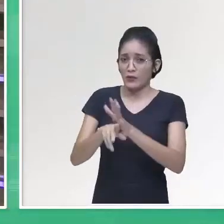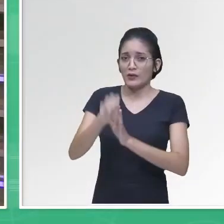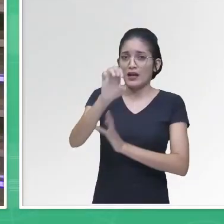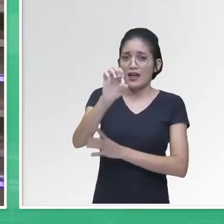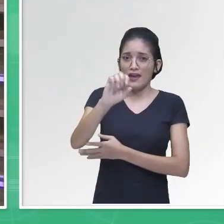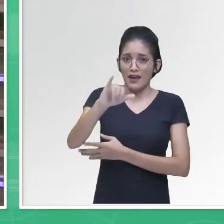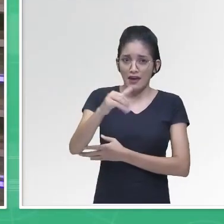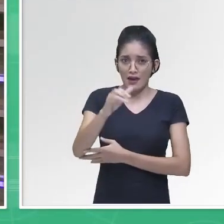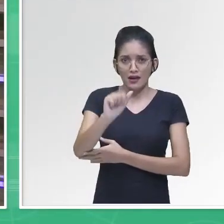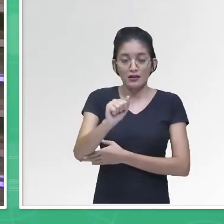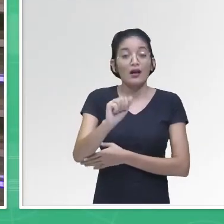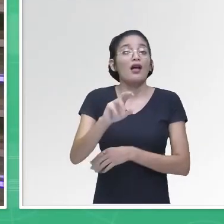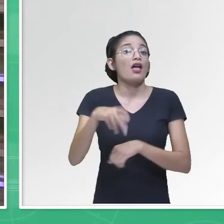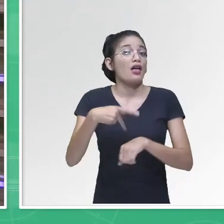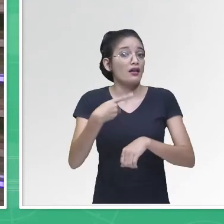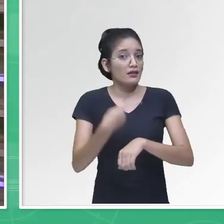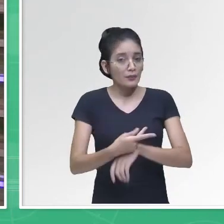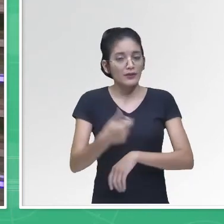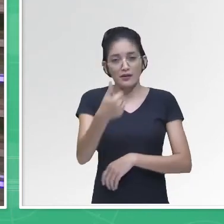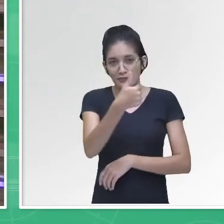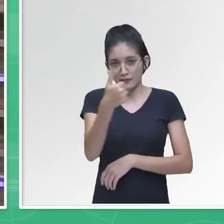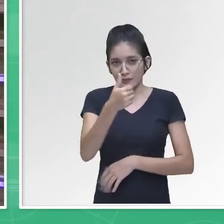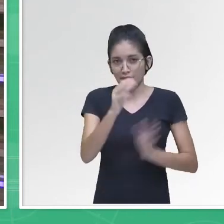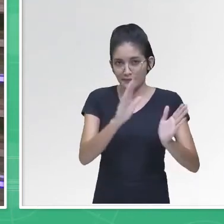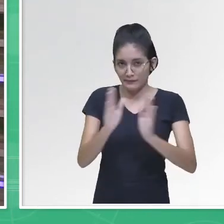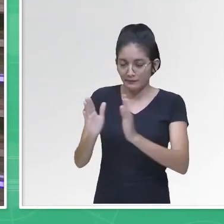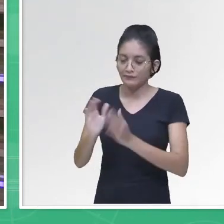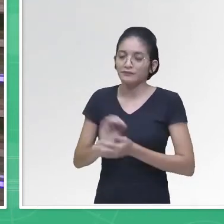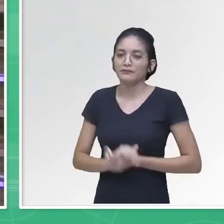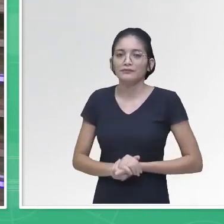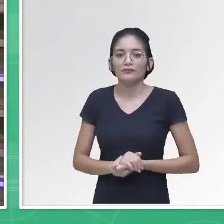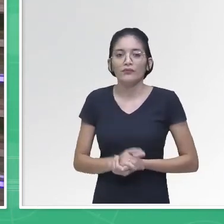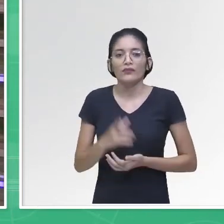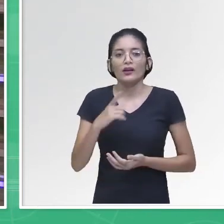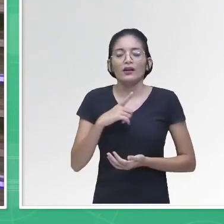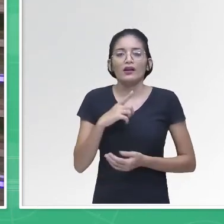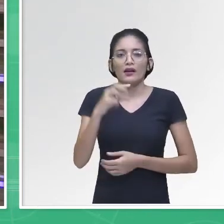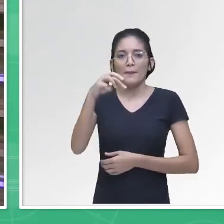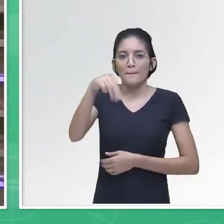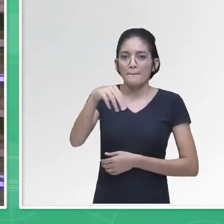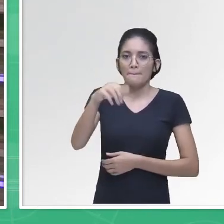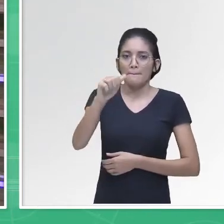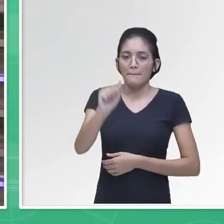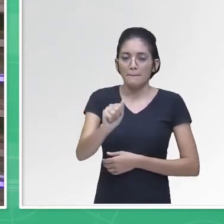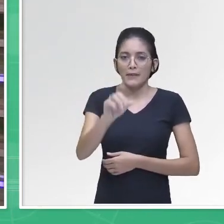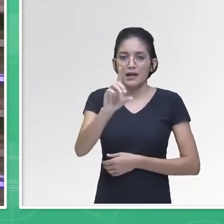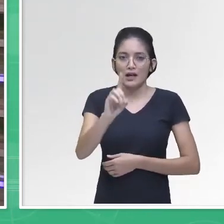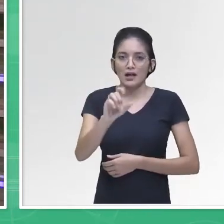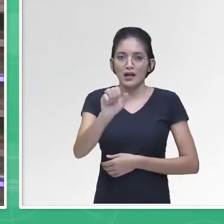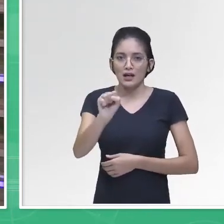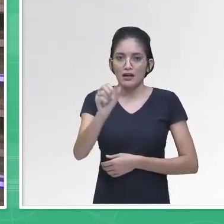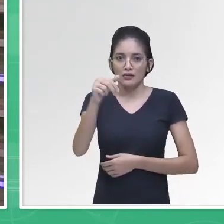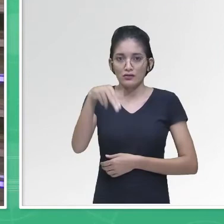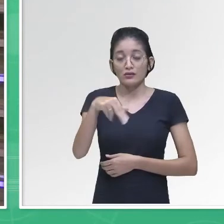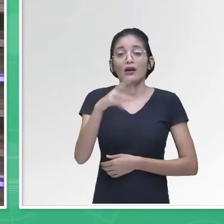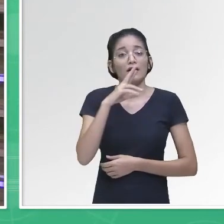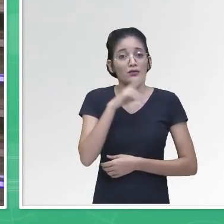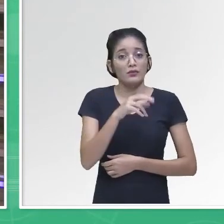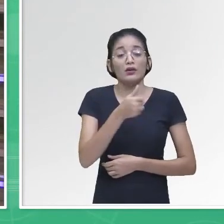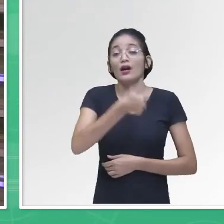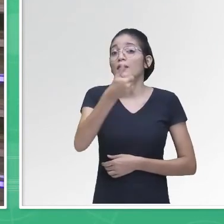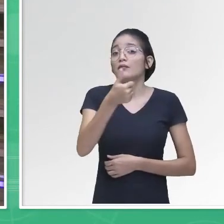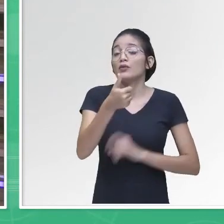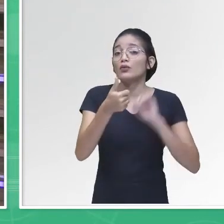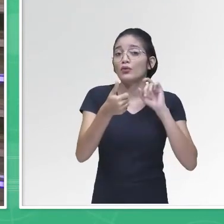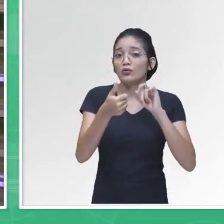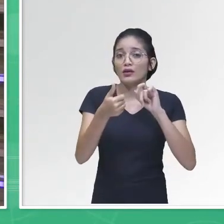EJA. Depois vamos para a 11ª. Então, gente, eu tenho aqui o Madison André. Ele diz que a questão 1 é